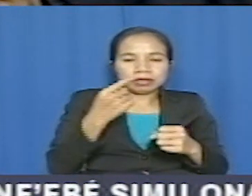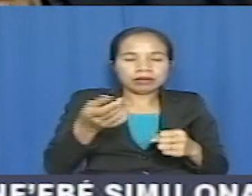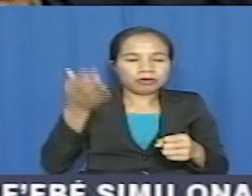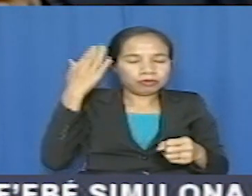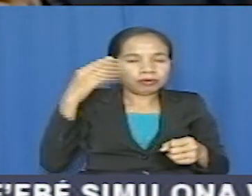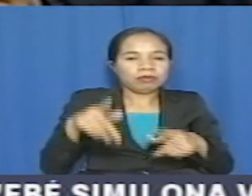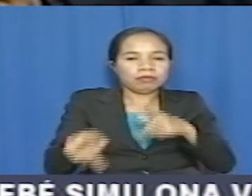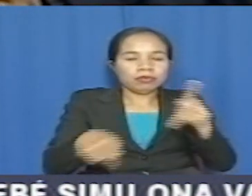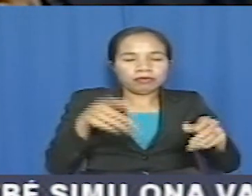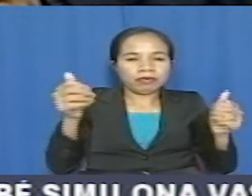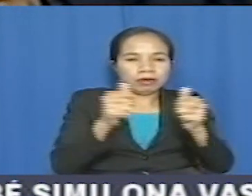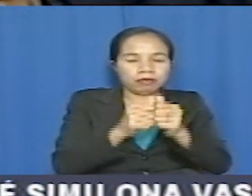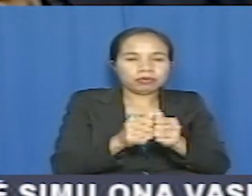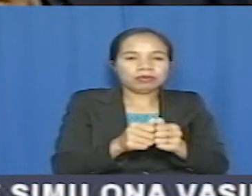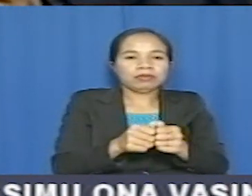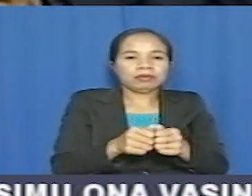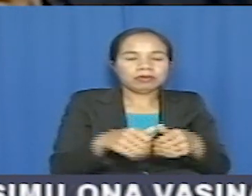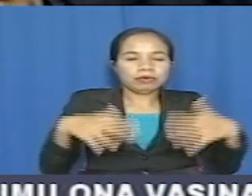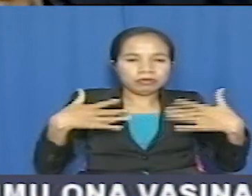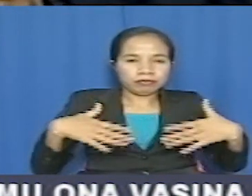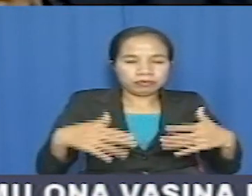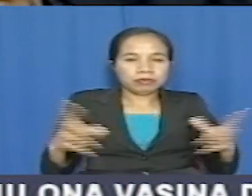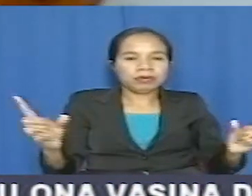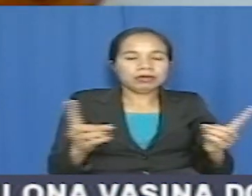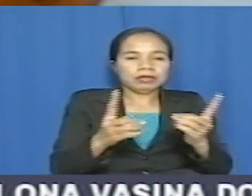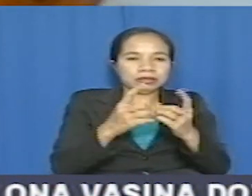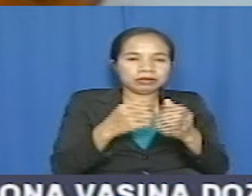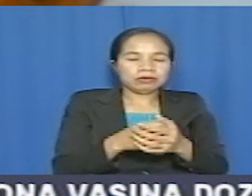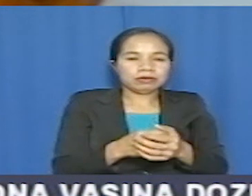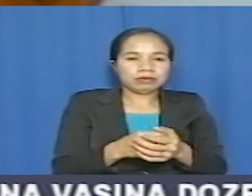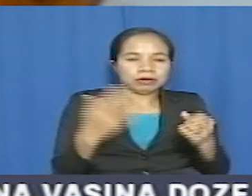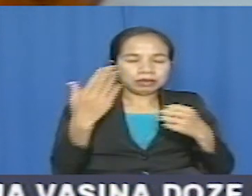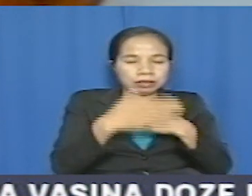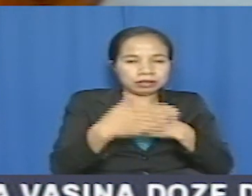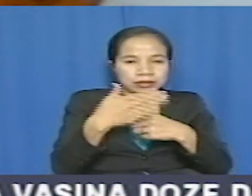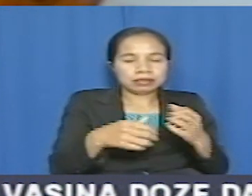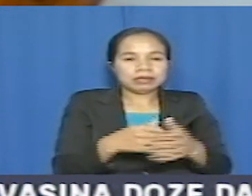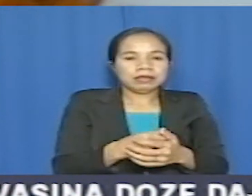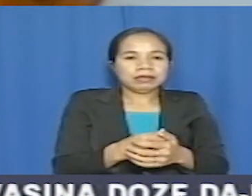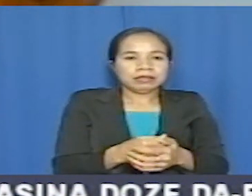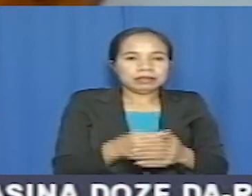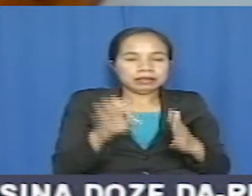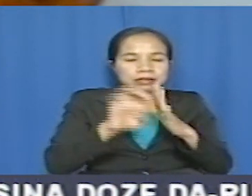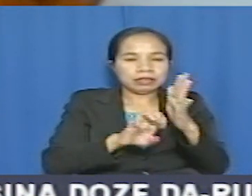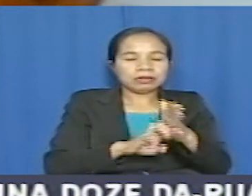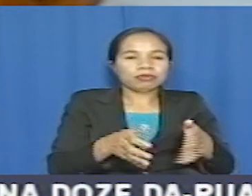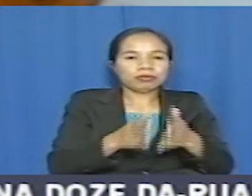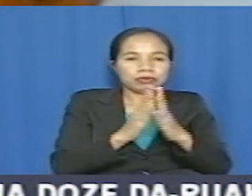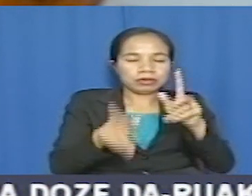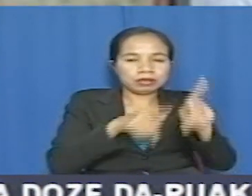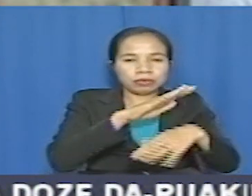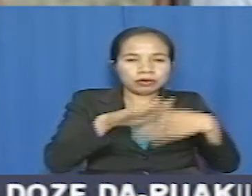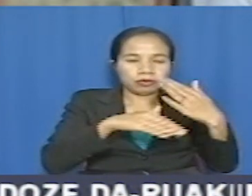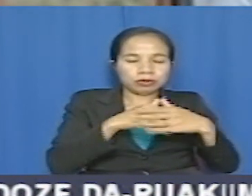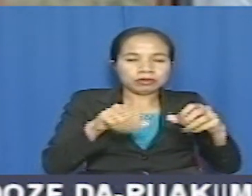povo mutu coriluta liberta patria, agora ia processo construção estado, exige Timoron hotu atu continua